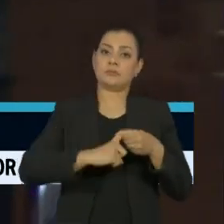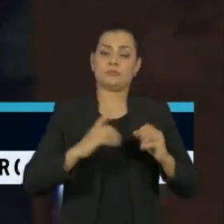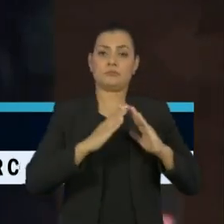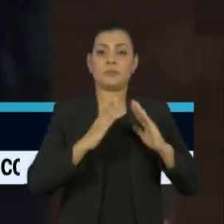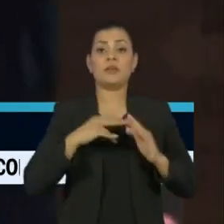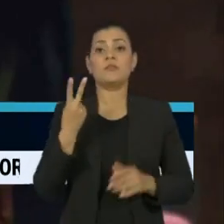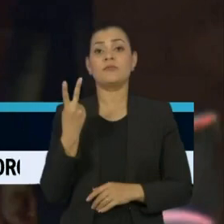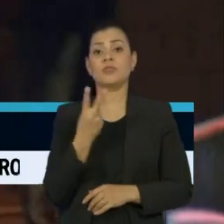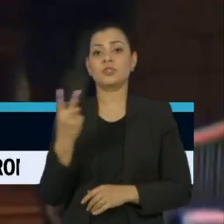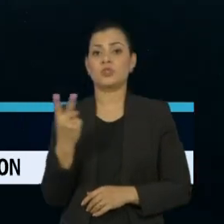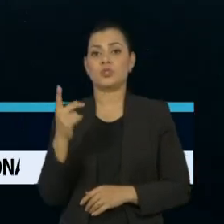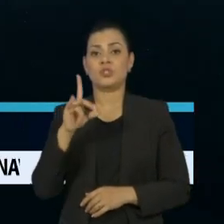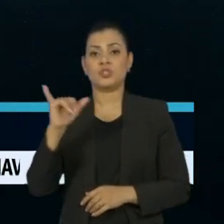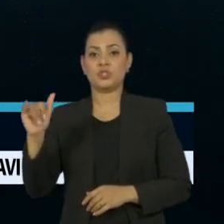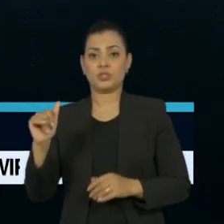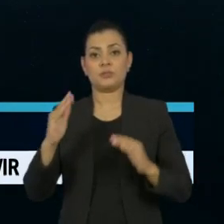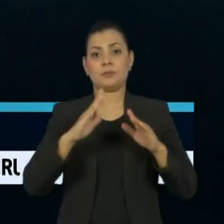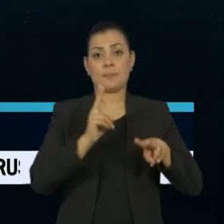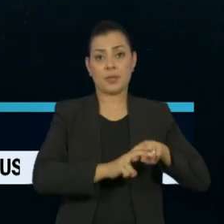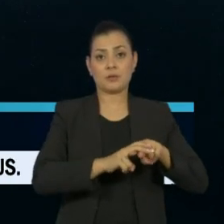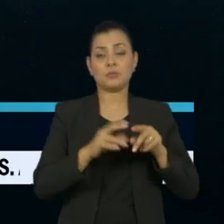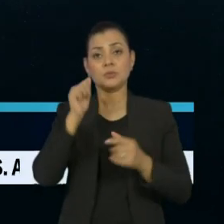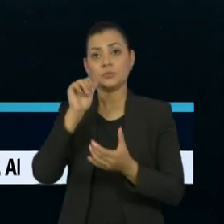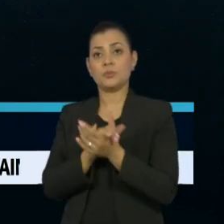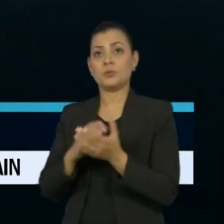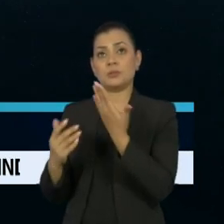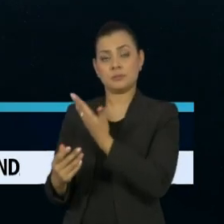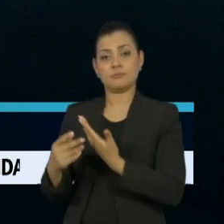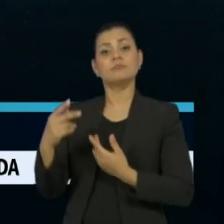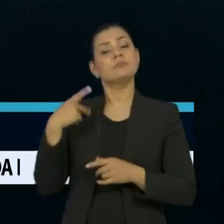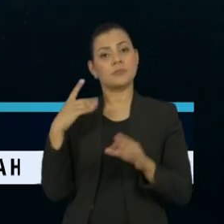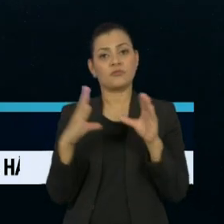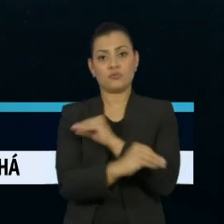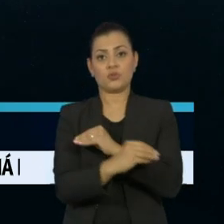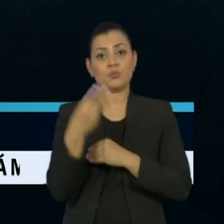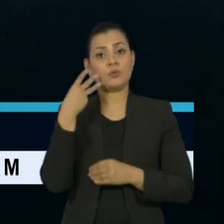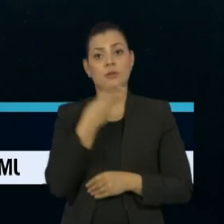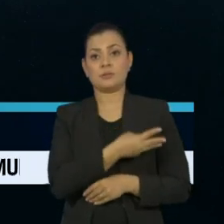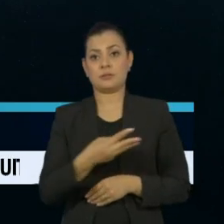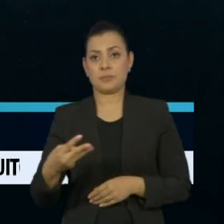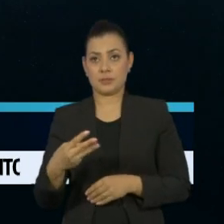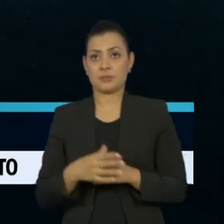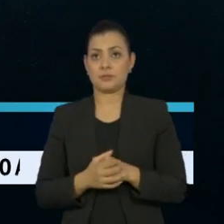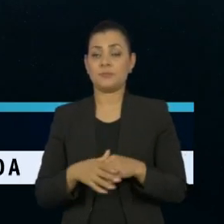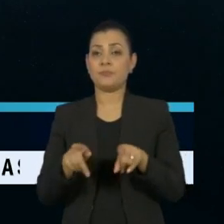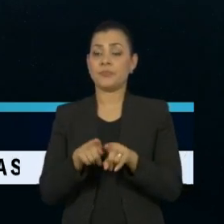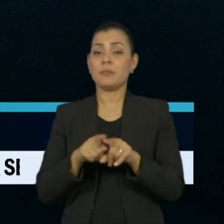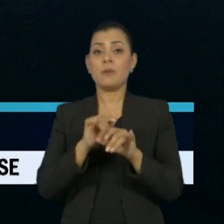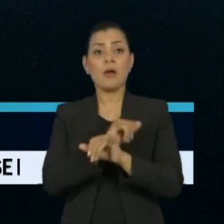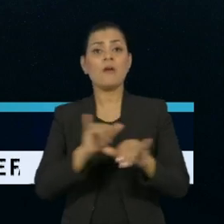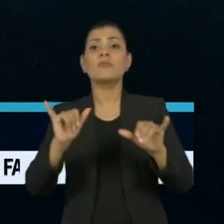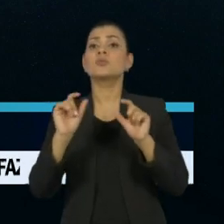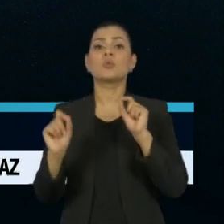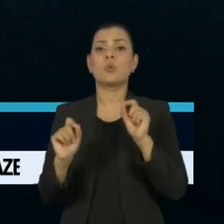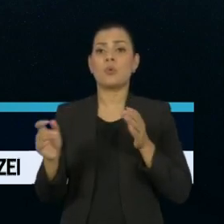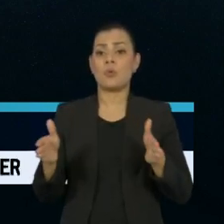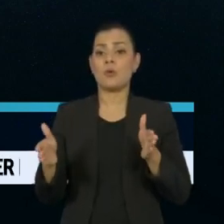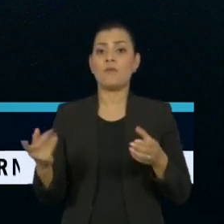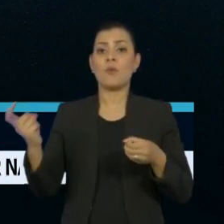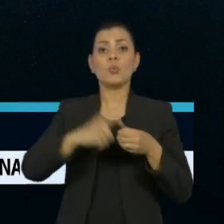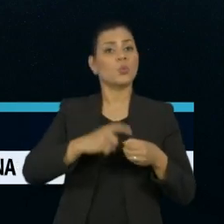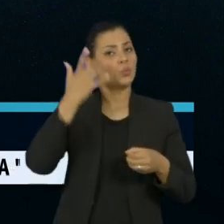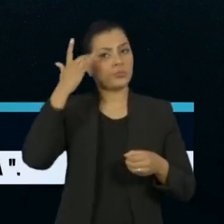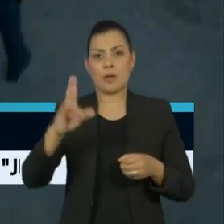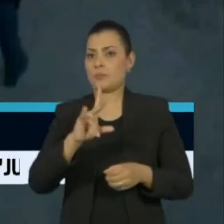preso por 22 dias. A mulher dele estava foragida há 3 semanas. A defesa não informou quando ela